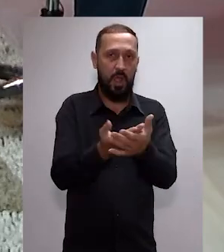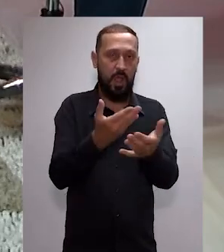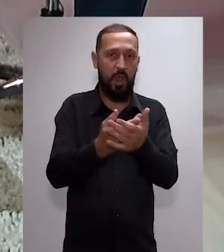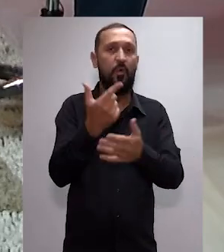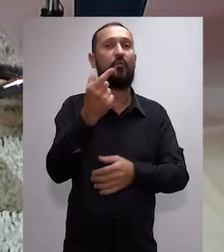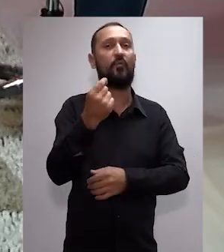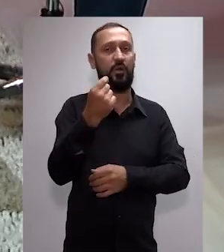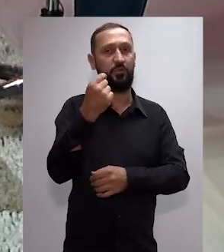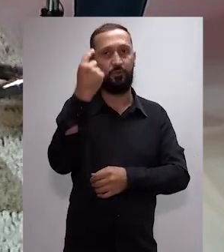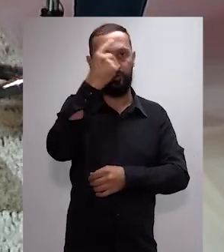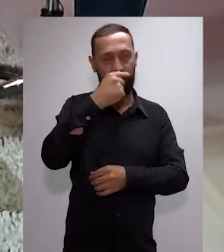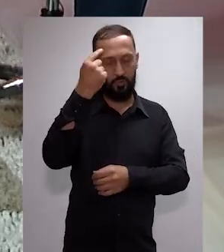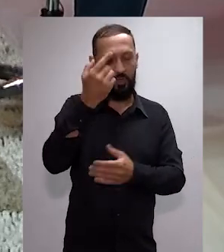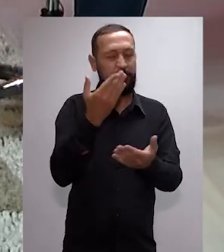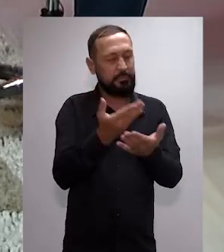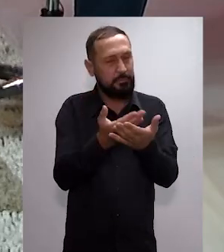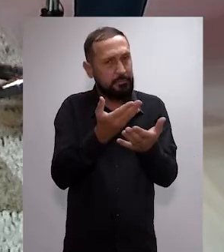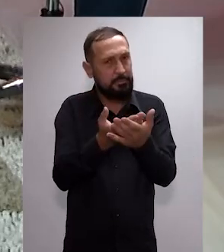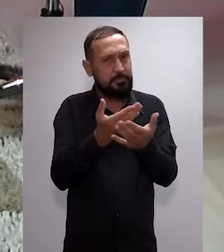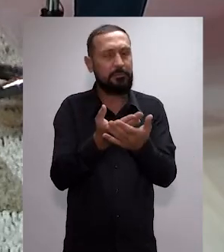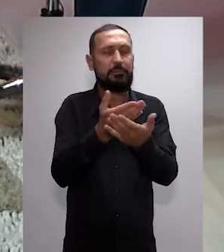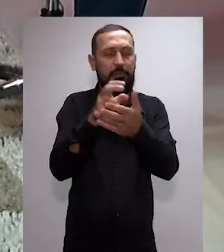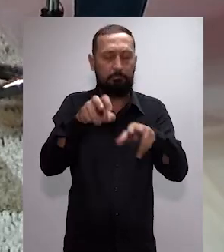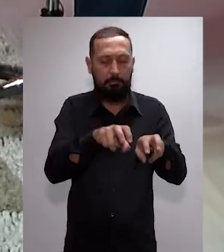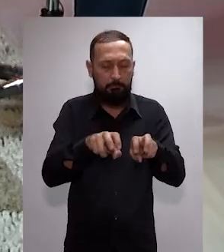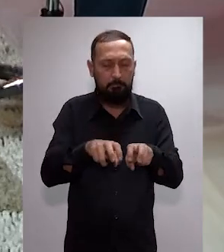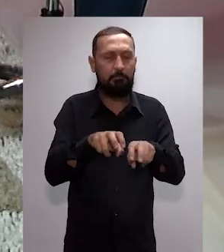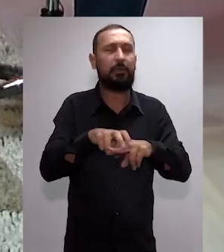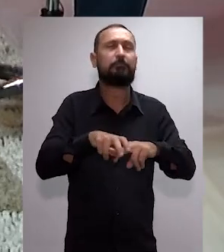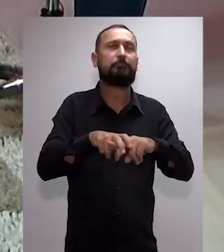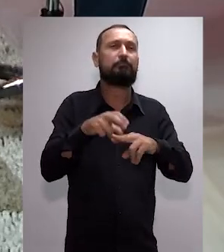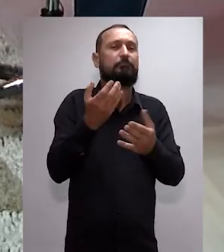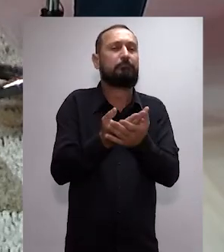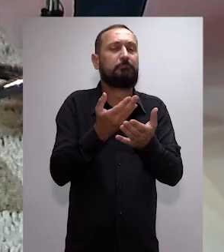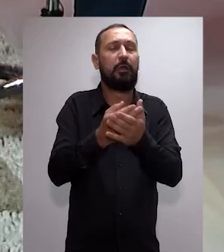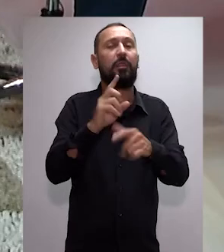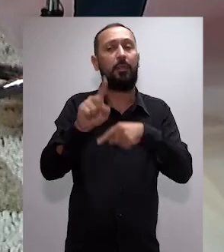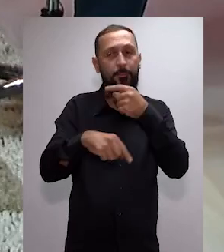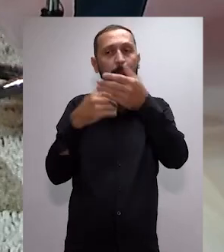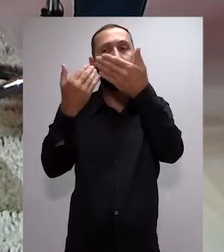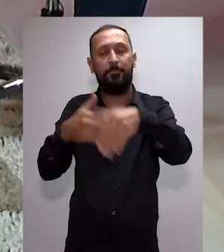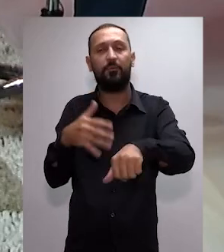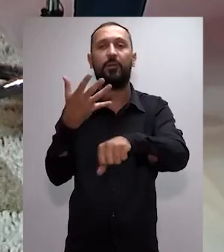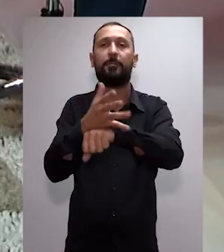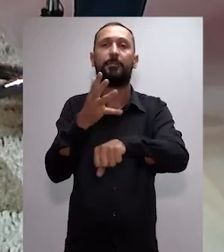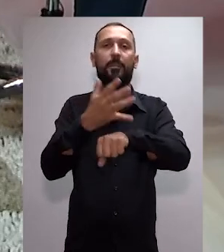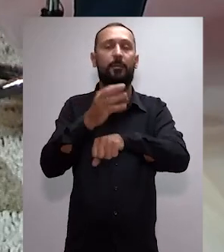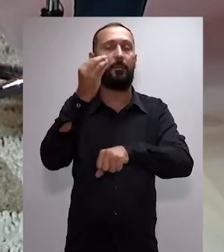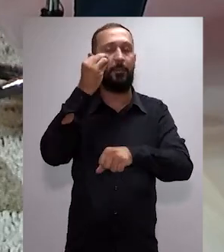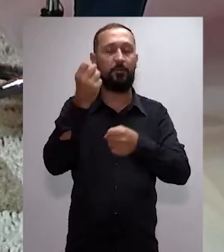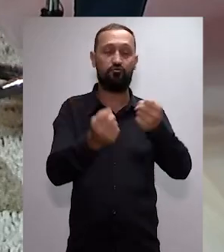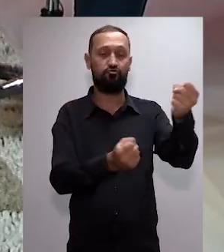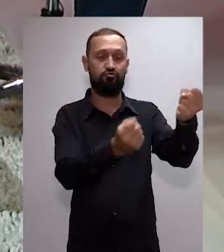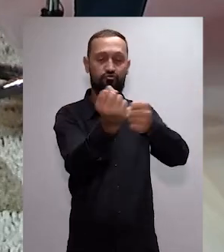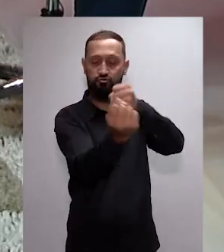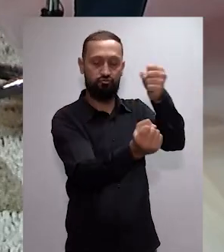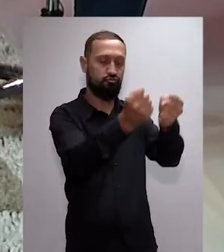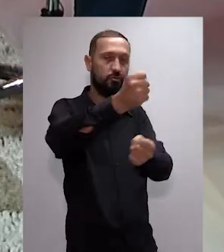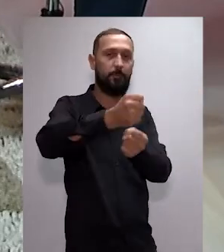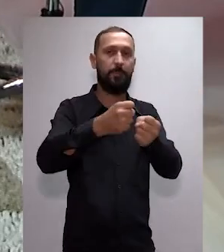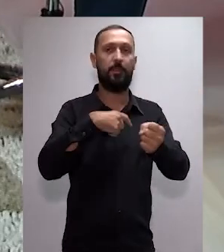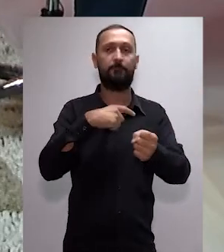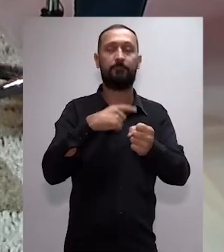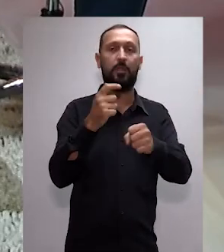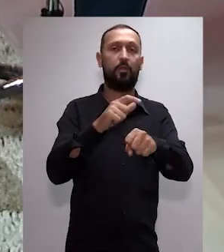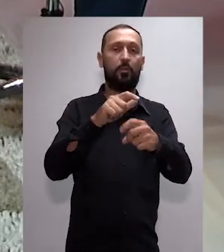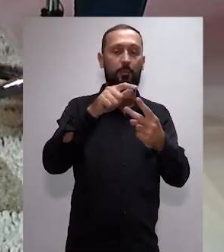aulas. Após a realização dessas 20 horas aulas, que daí o candidato vem e faz a prova prática de direção.